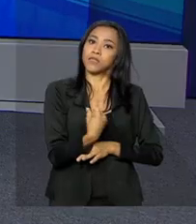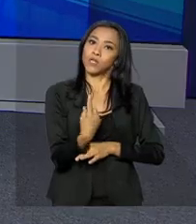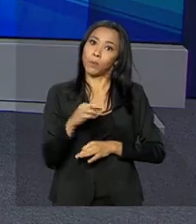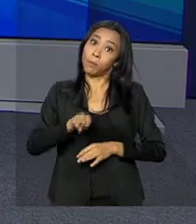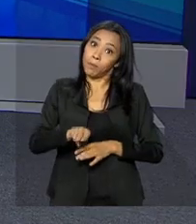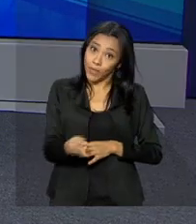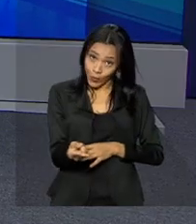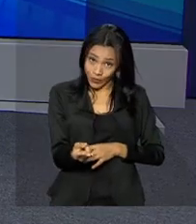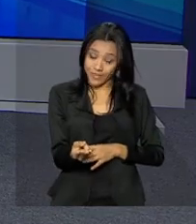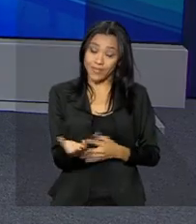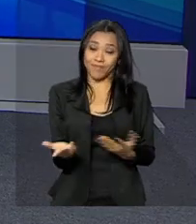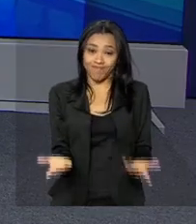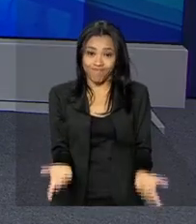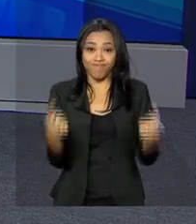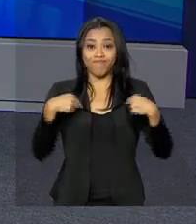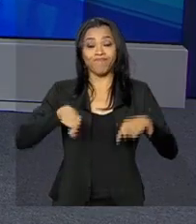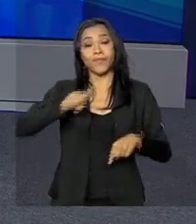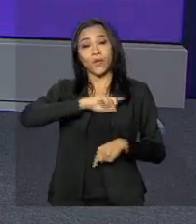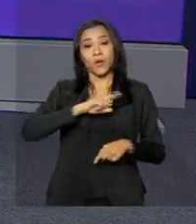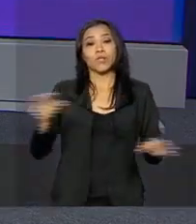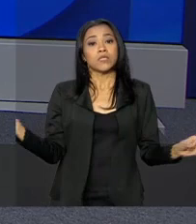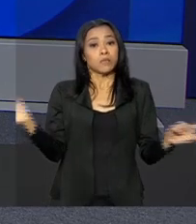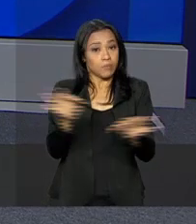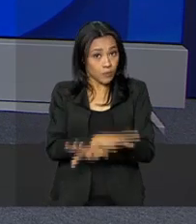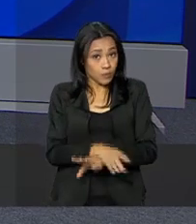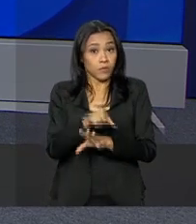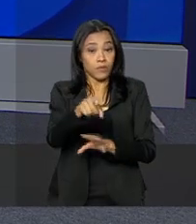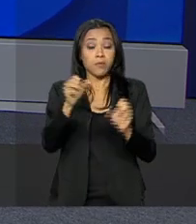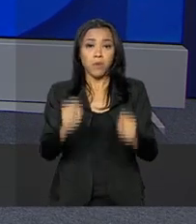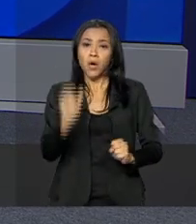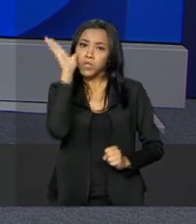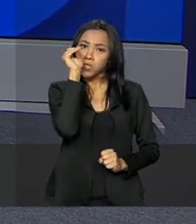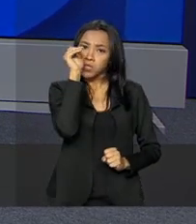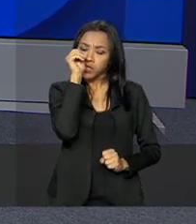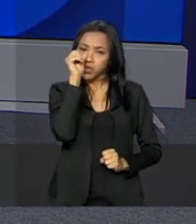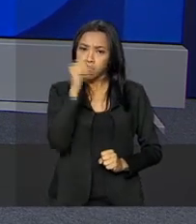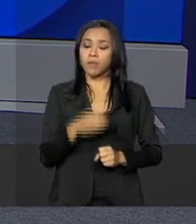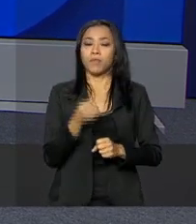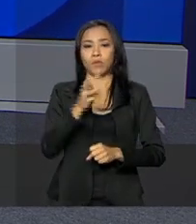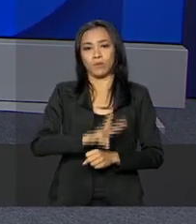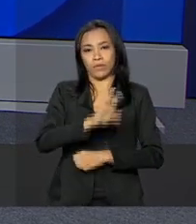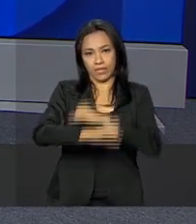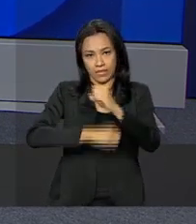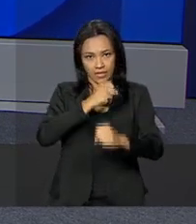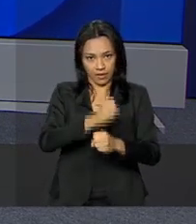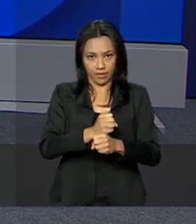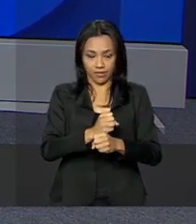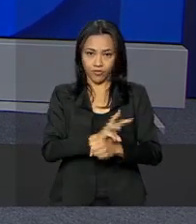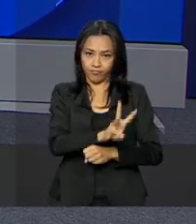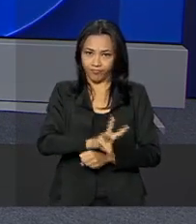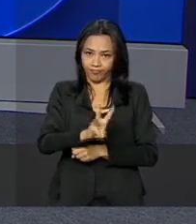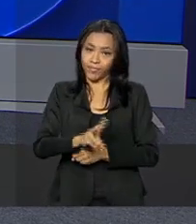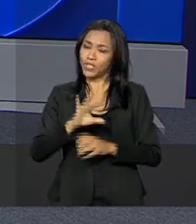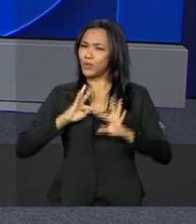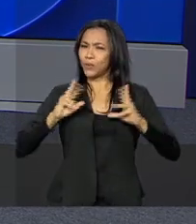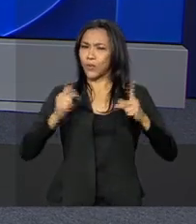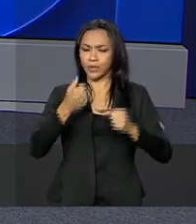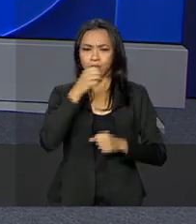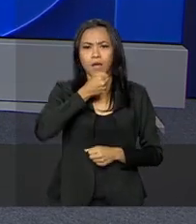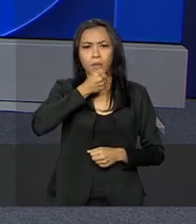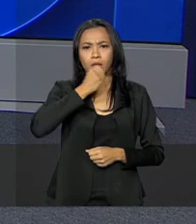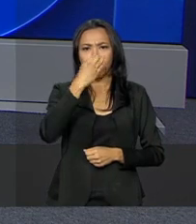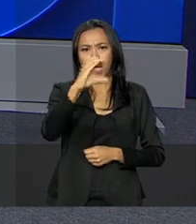nós ficamos por aqui você acompanha nossa programação ao vivo pelo site da npr e todas as reportagens estão